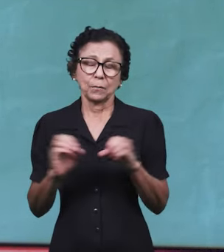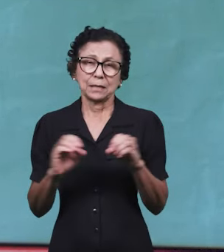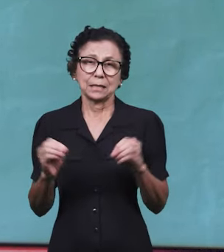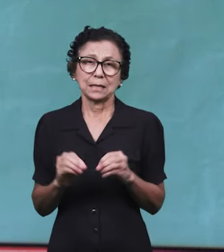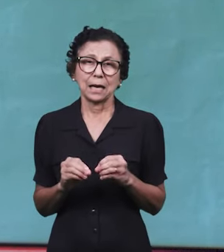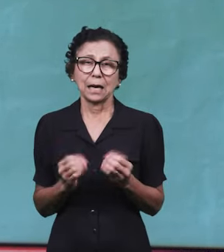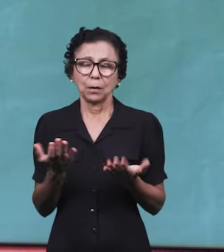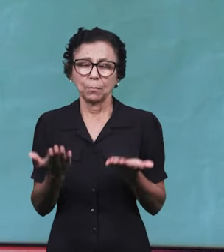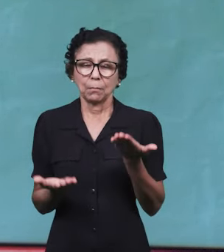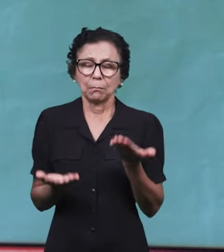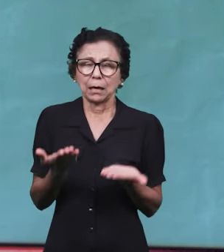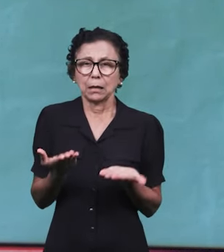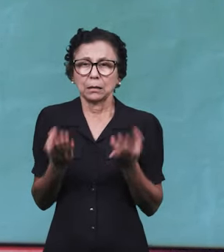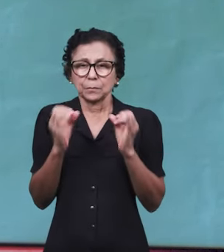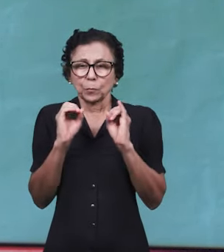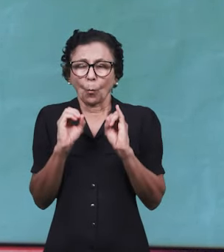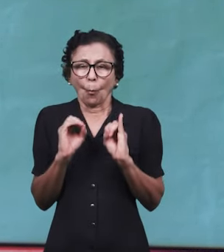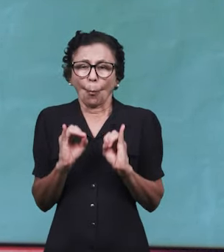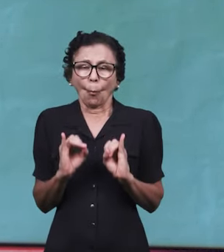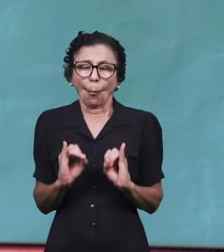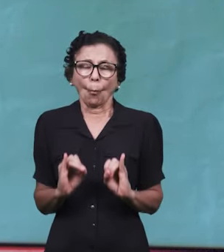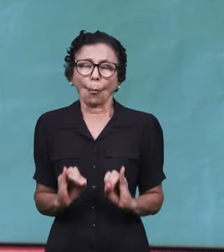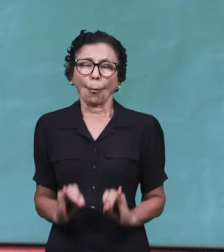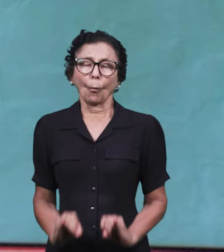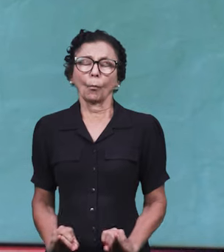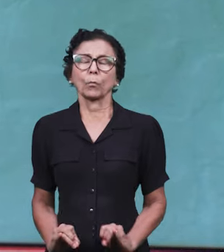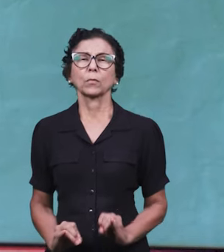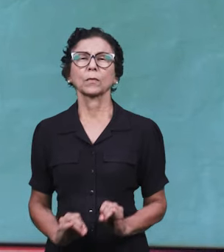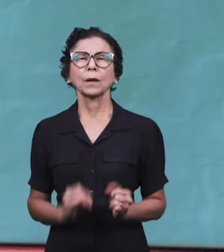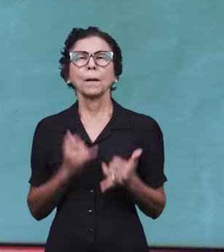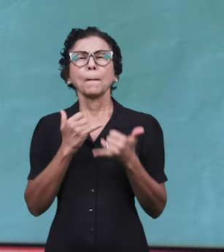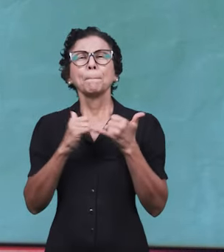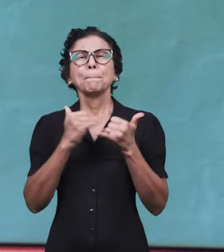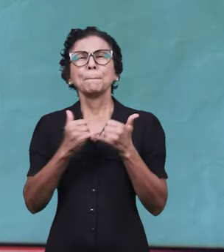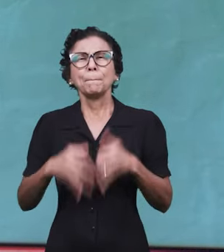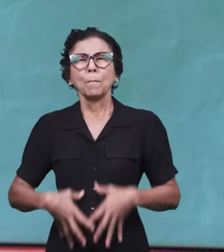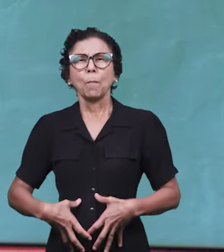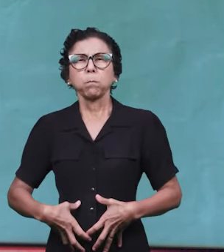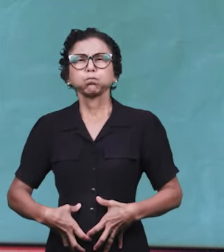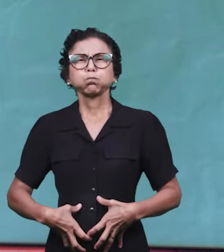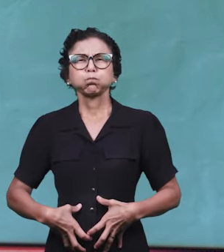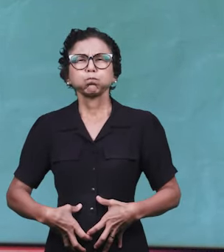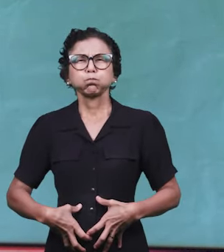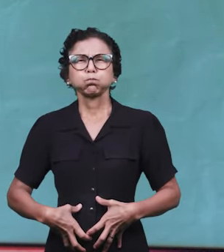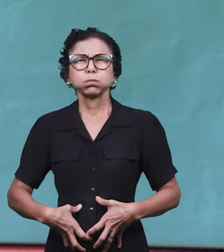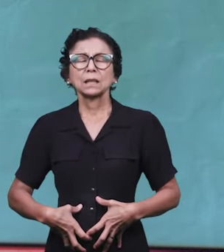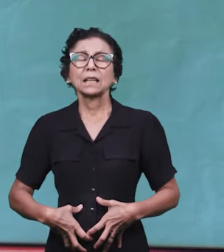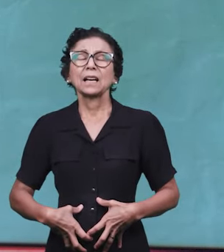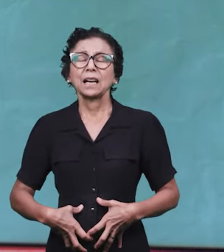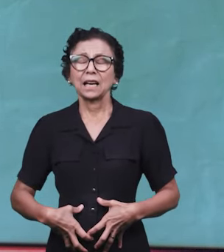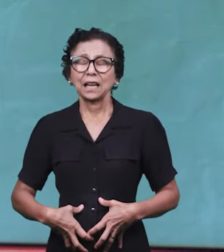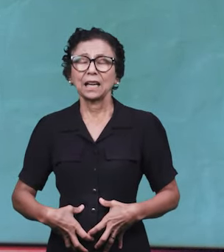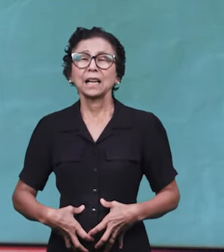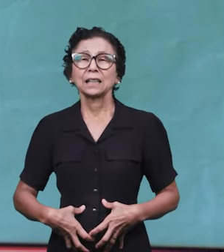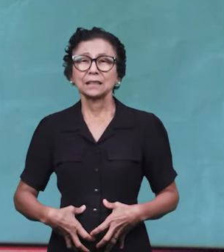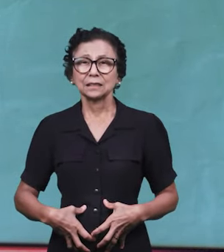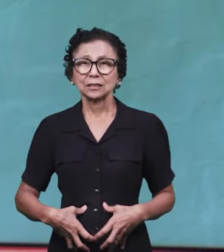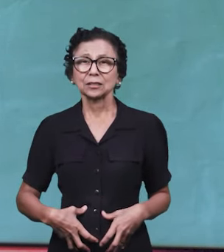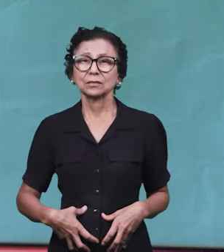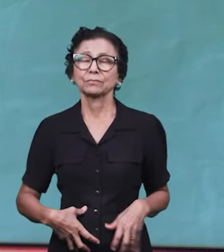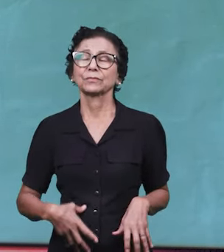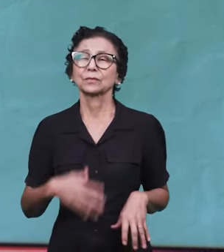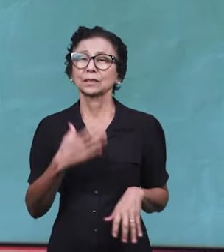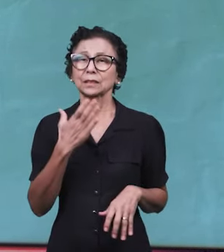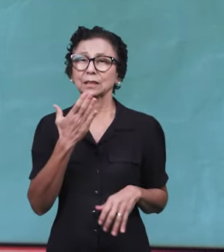motivo justificado, sensação de abdômen inchado, principalmente após consumir alimentos que